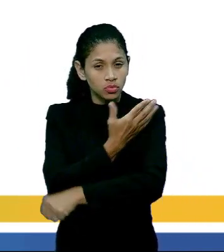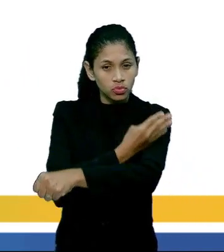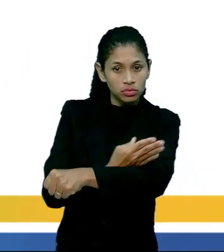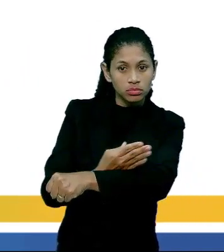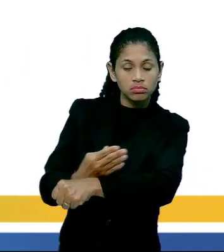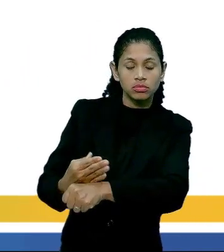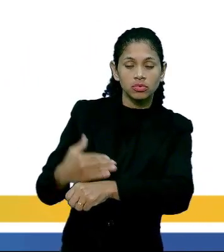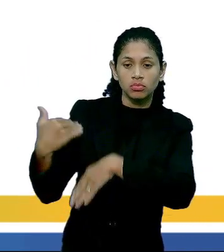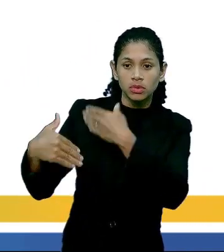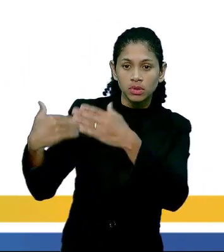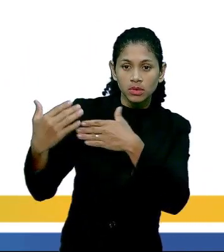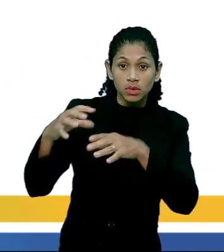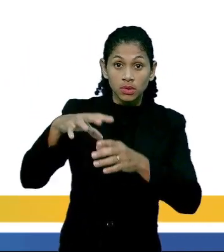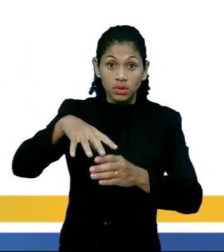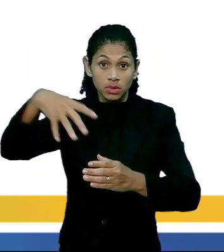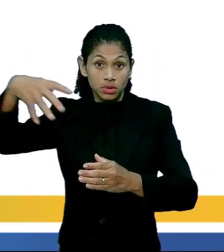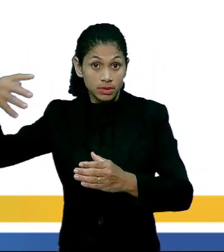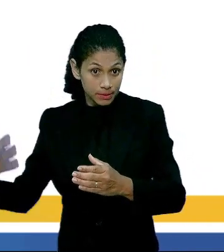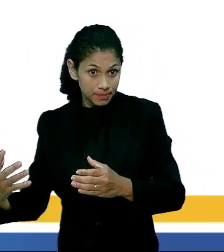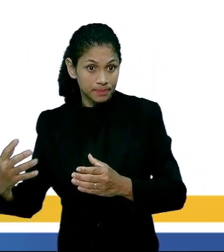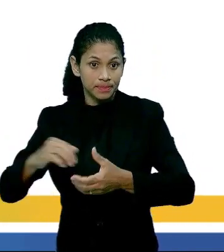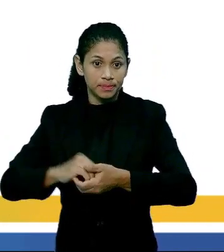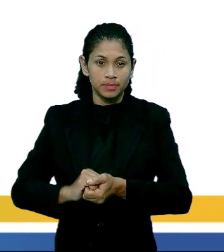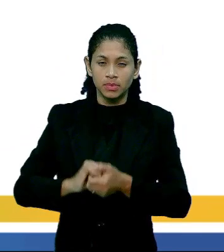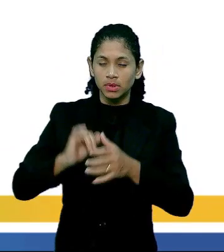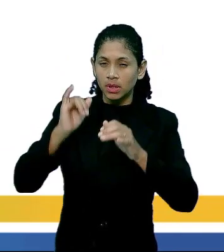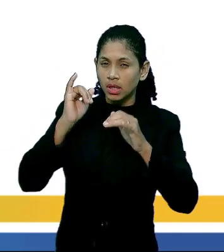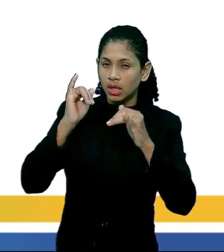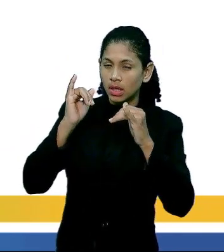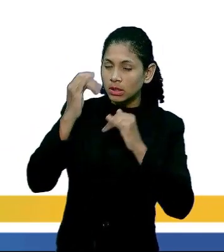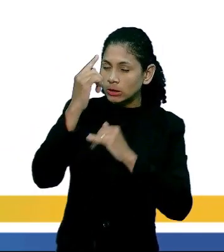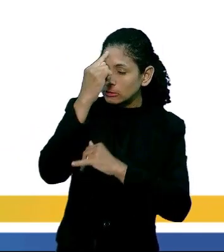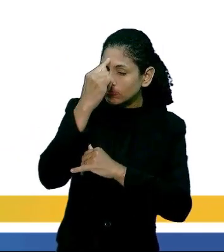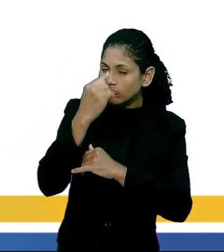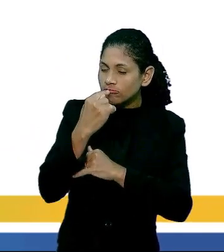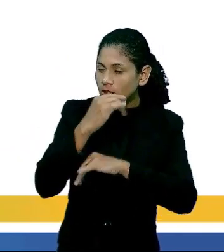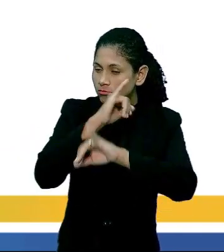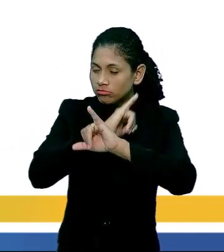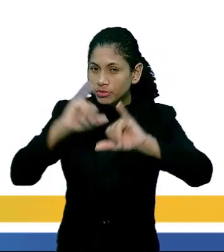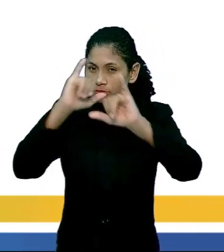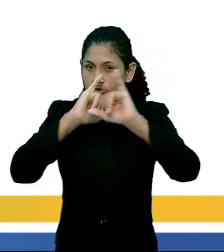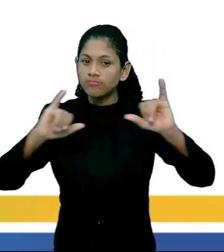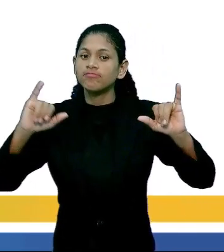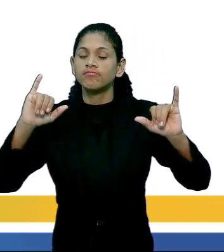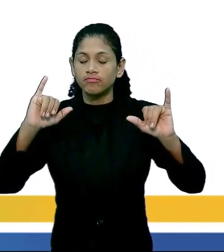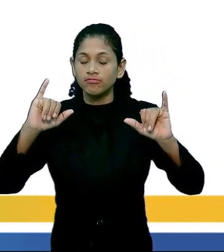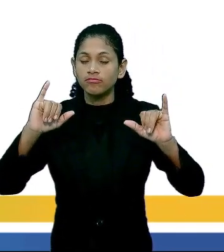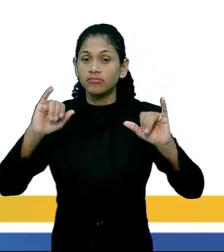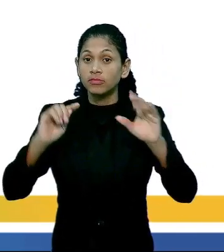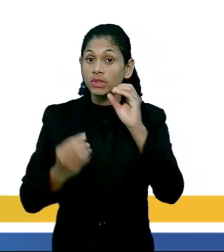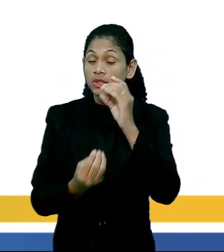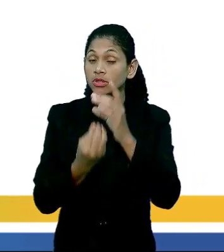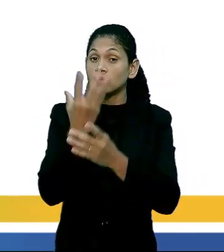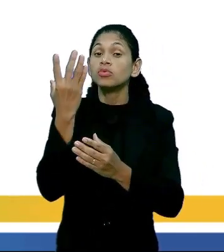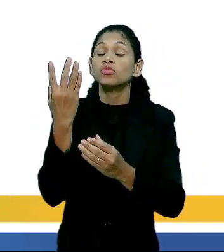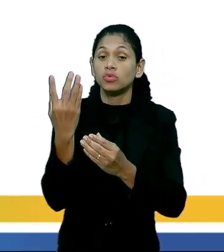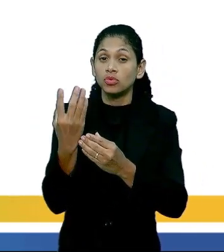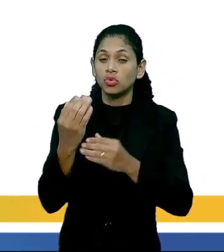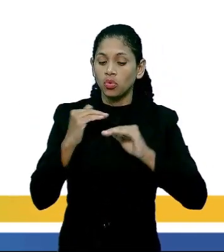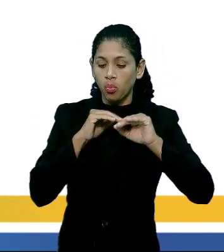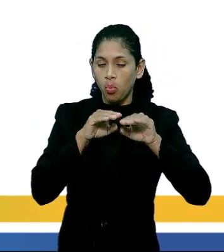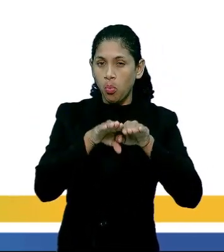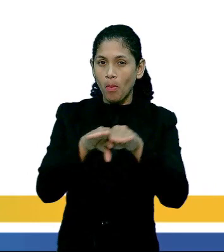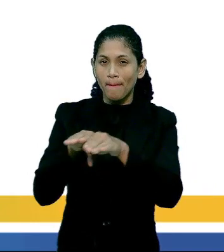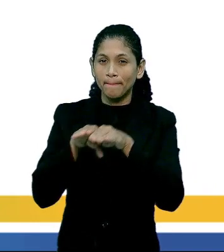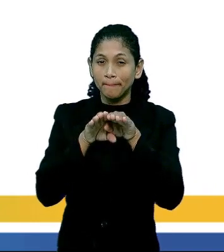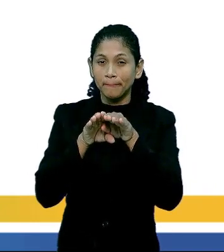reproduções externas, as imagens propagadas pelas diversas mídias criam um parâmetro idealizado em que a beleza exibida por